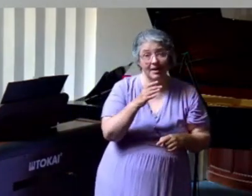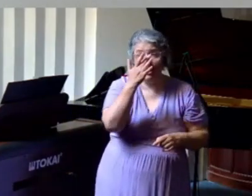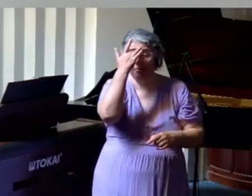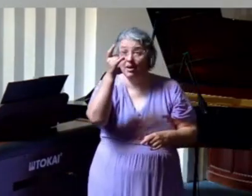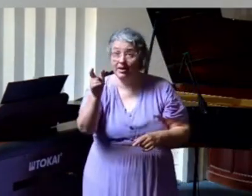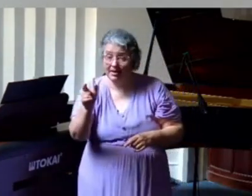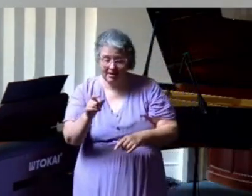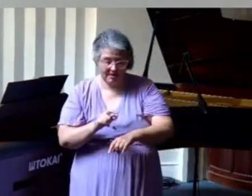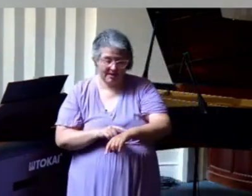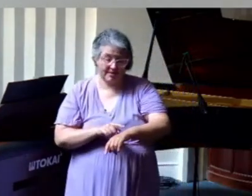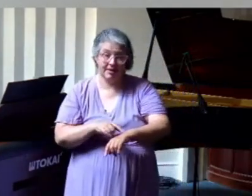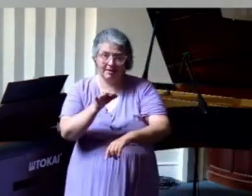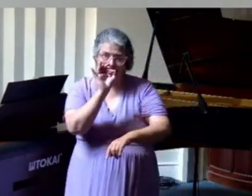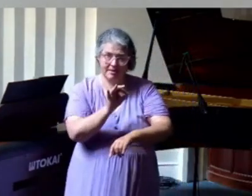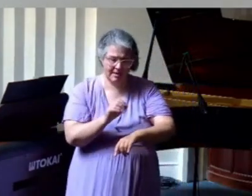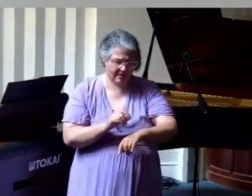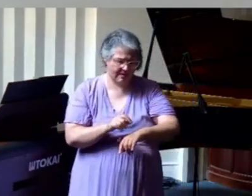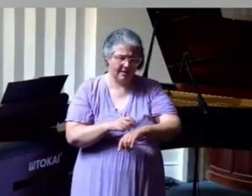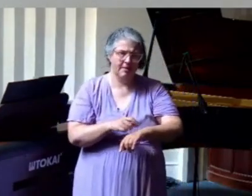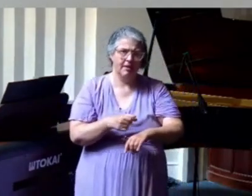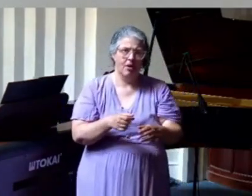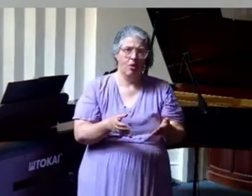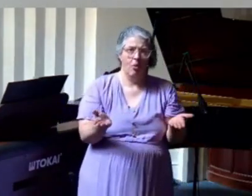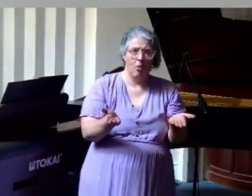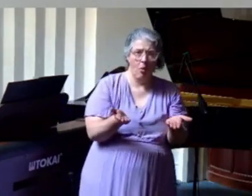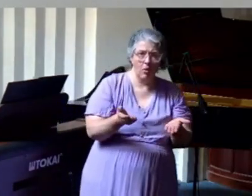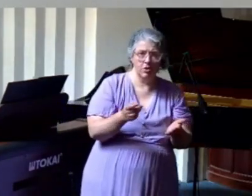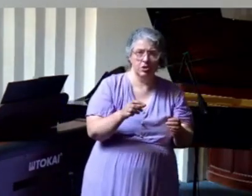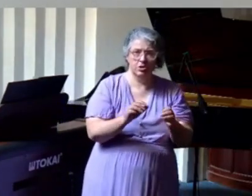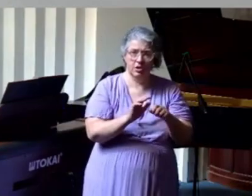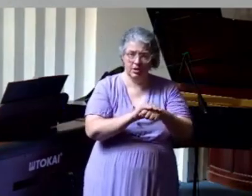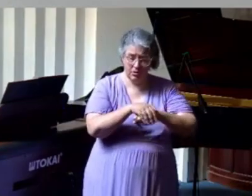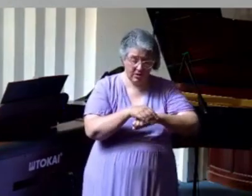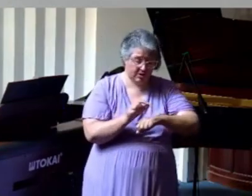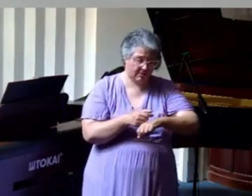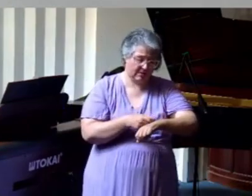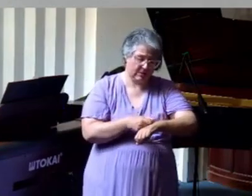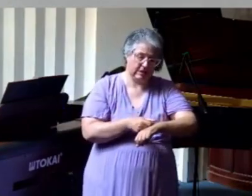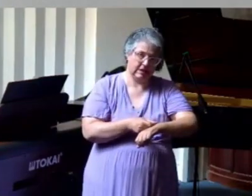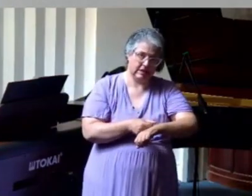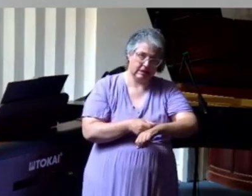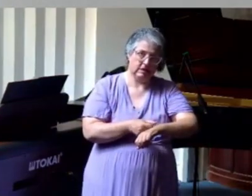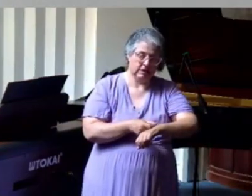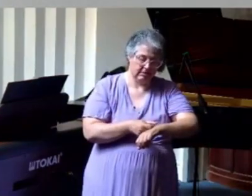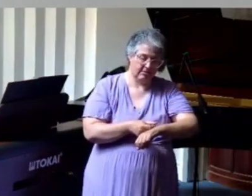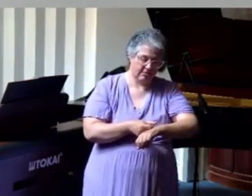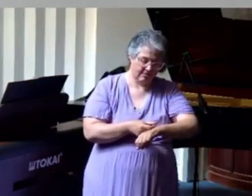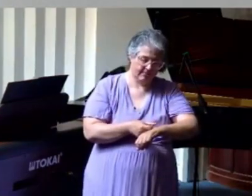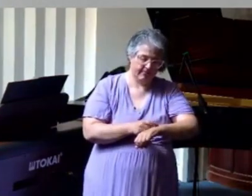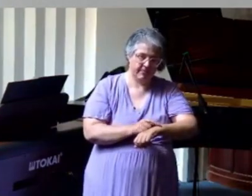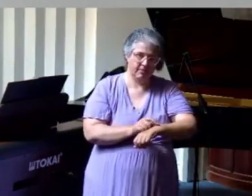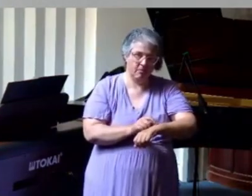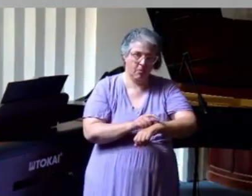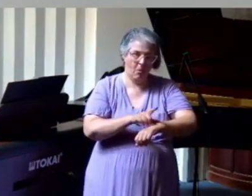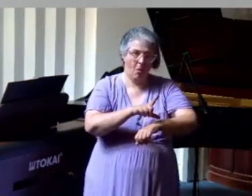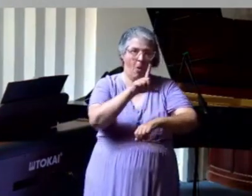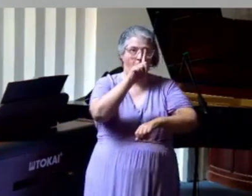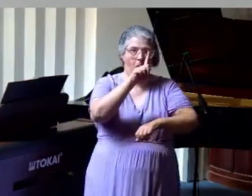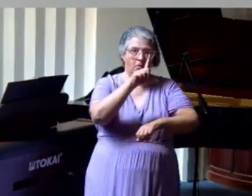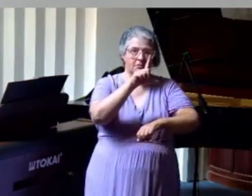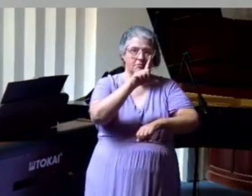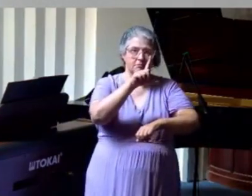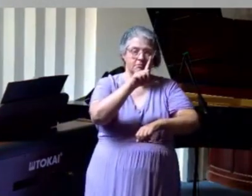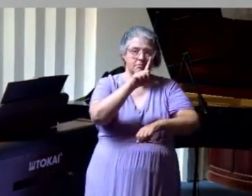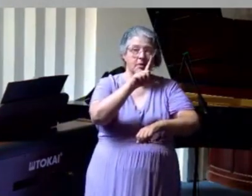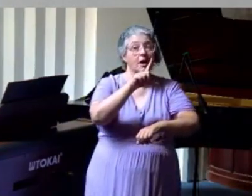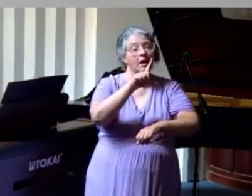nele. Pois a corda de Joás acabou. E acabou porque um homem que era o seu